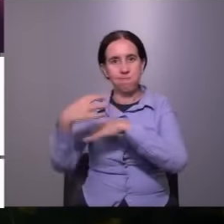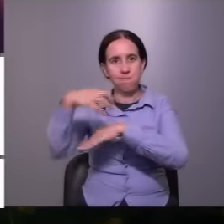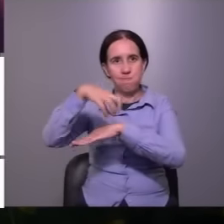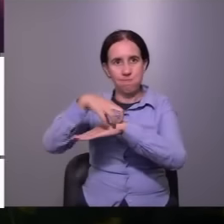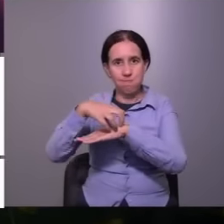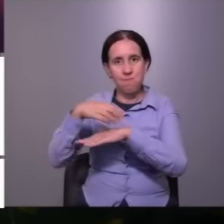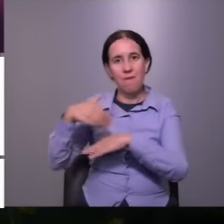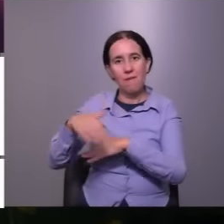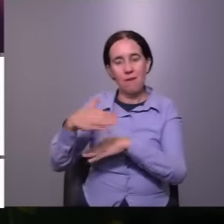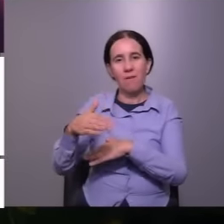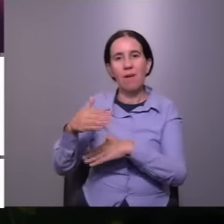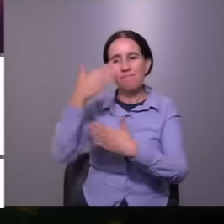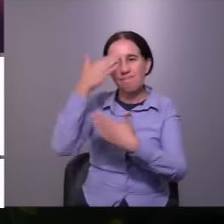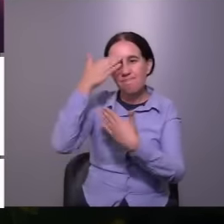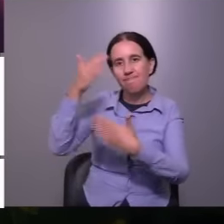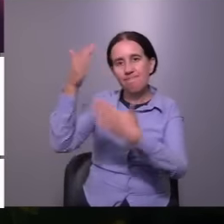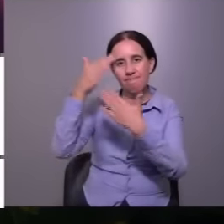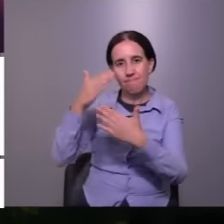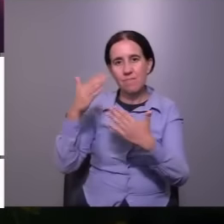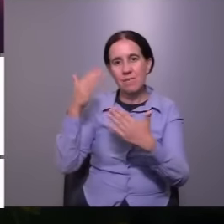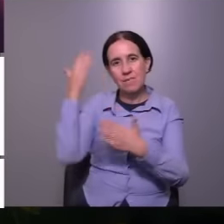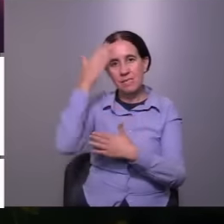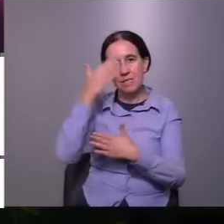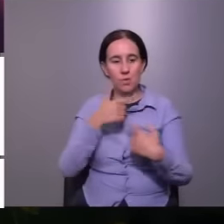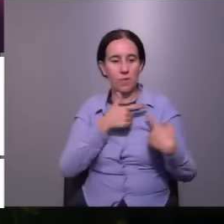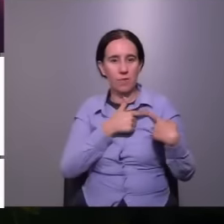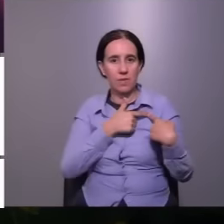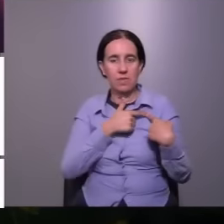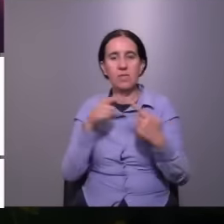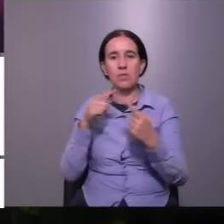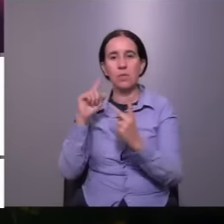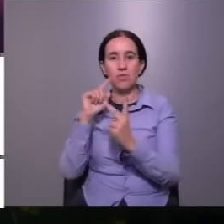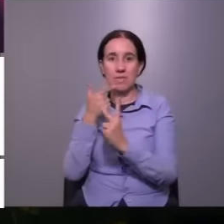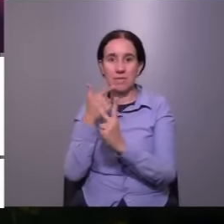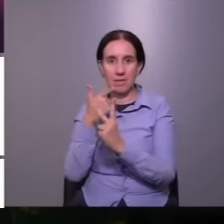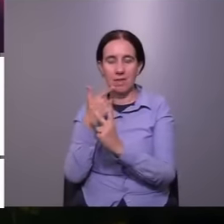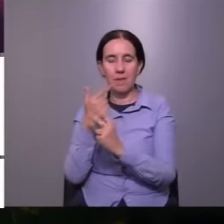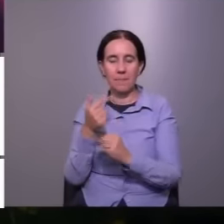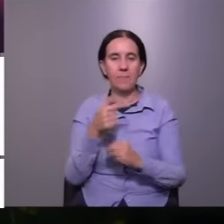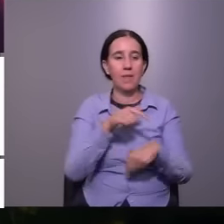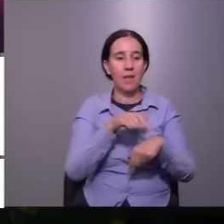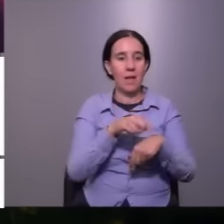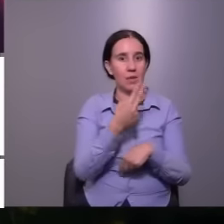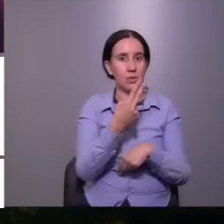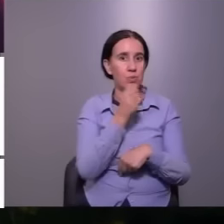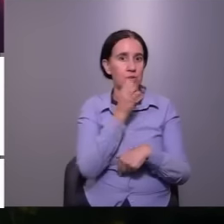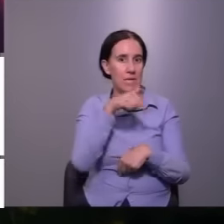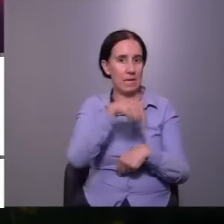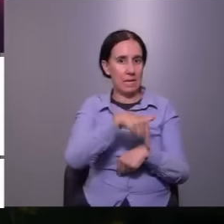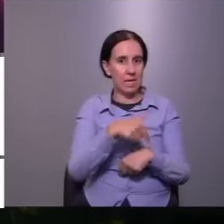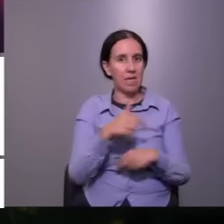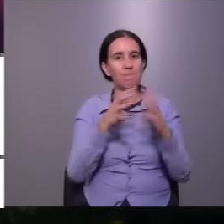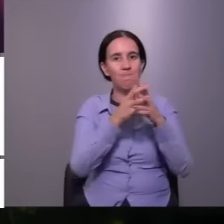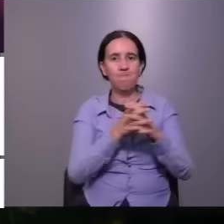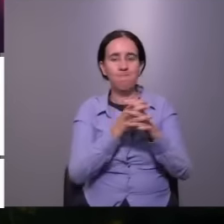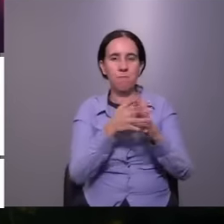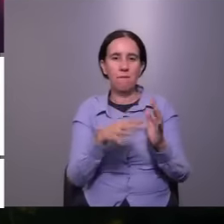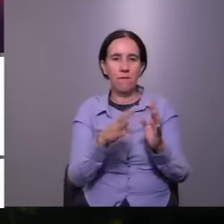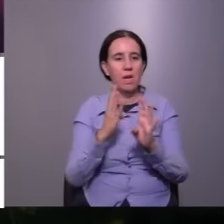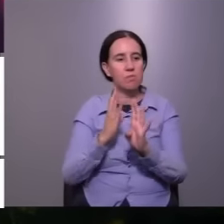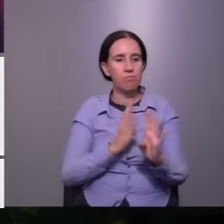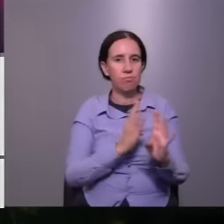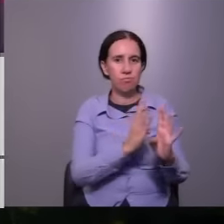de Fátima. À uma hora, ainda na Basílica de Nossa Senhora do Rosário de Fátima, teremos veneração dos Santos Francisco